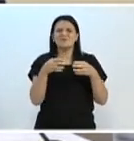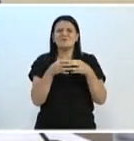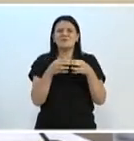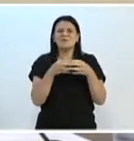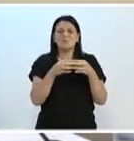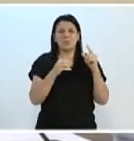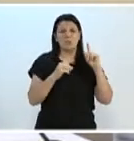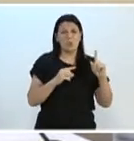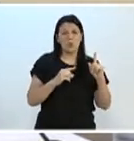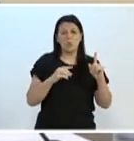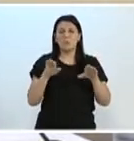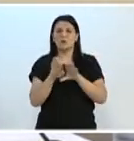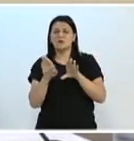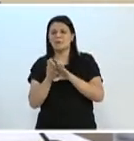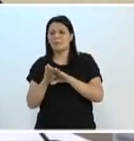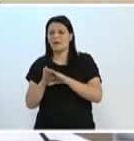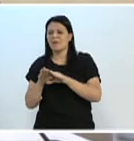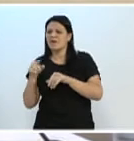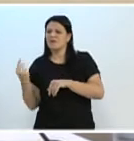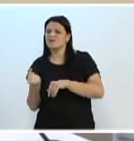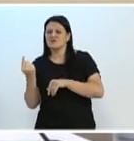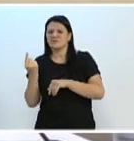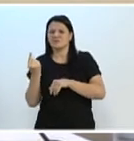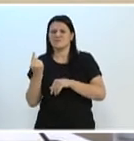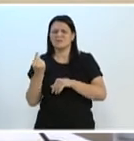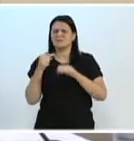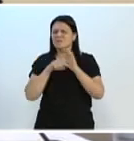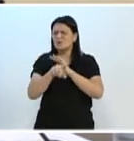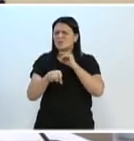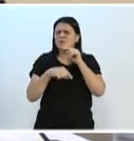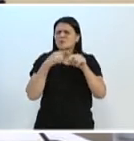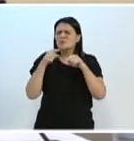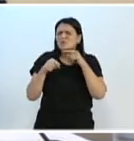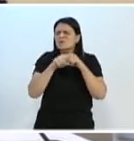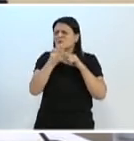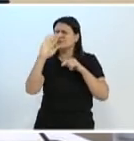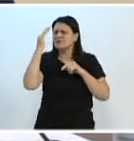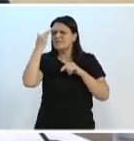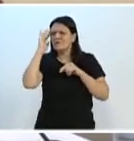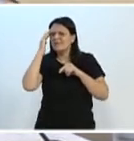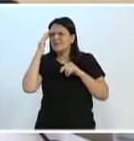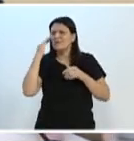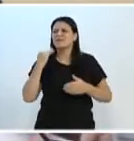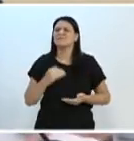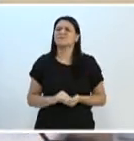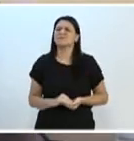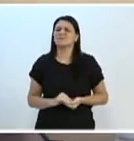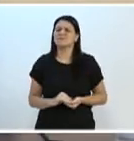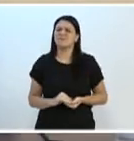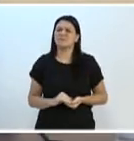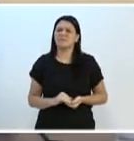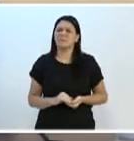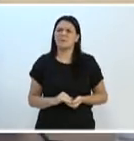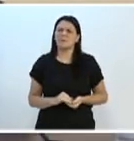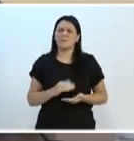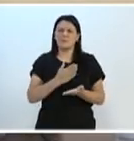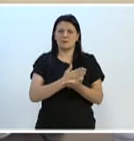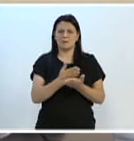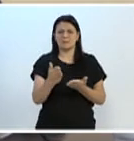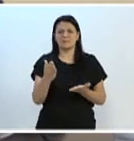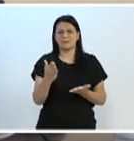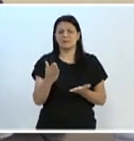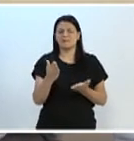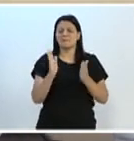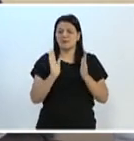e na questão do avulso. Alguma dúvida nessa parte? Todos entenderam? Eu vou começar, então, pedir a gentileza,